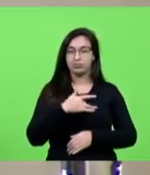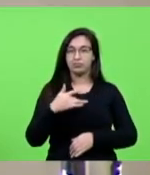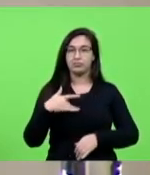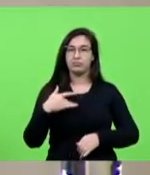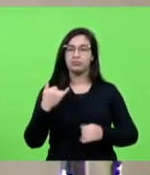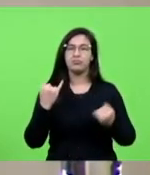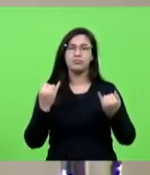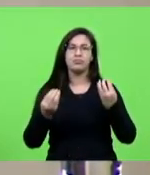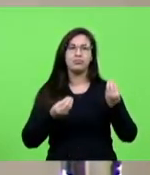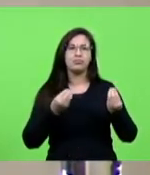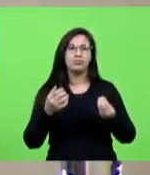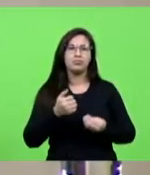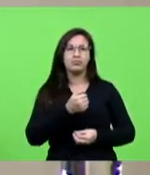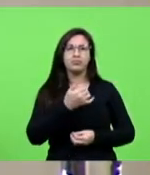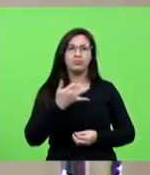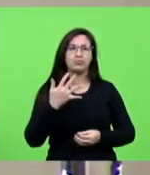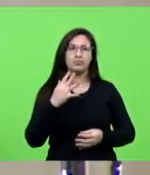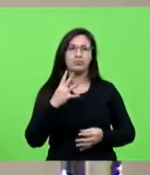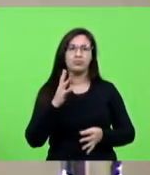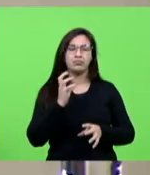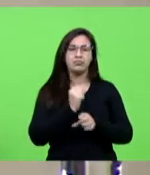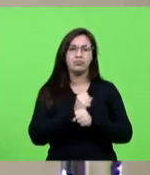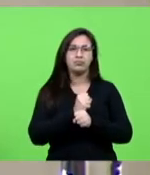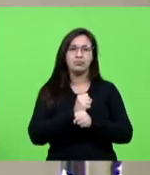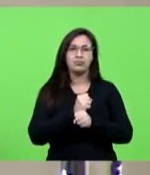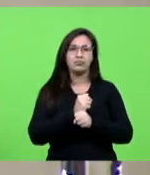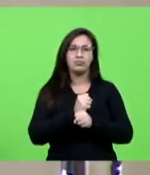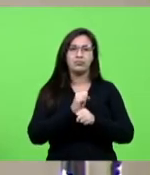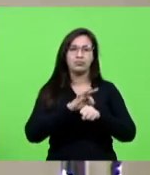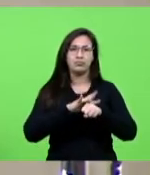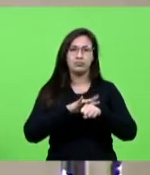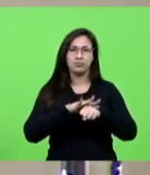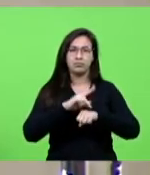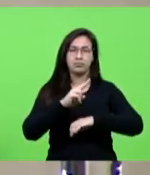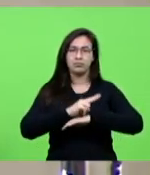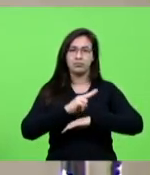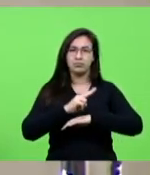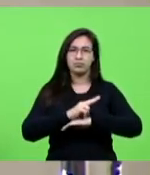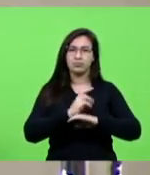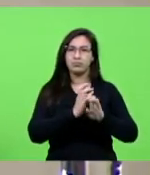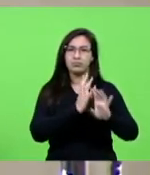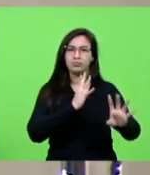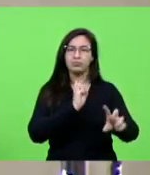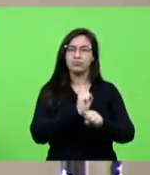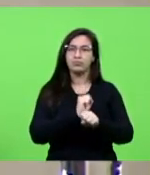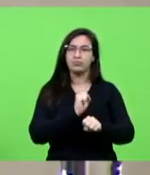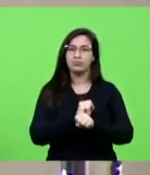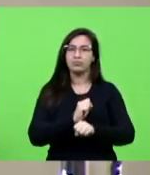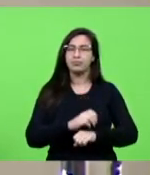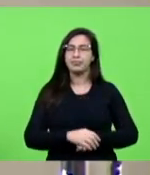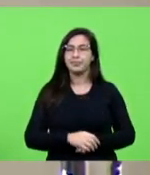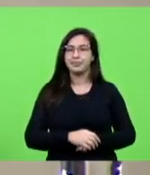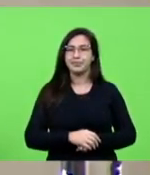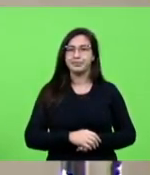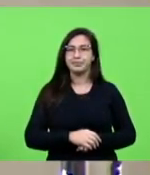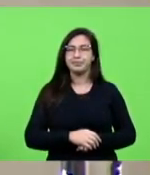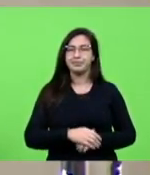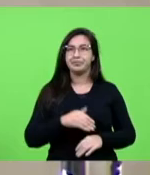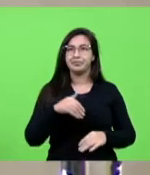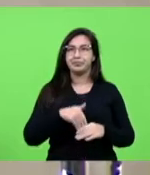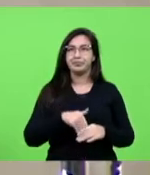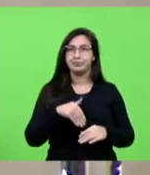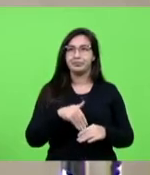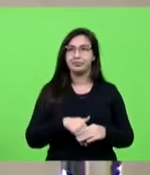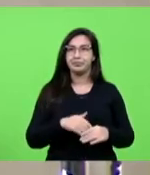número de pacientes acometidos pela Covid-19 aguardando na fila de UTI nos últimos 120 dias. Em discussão. Não havendo quem queira discutir, em